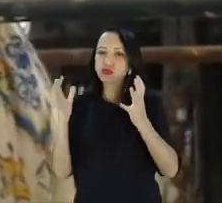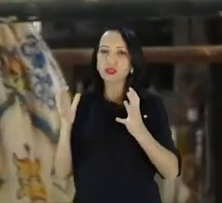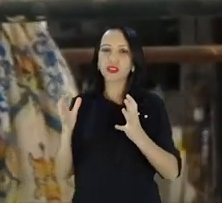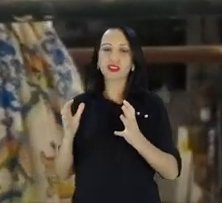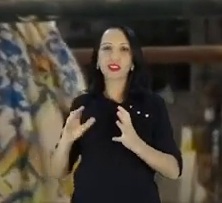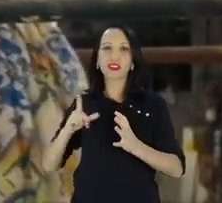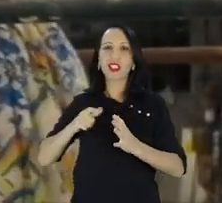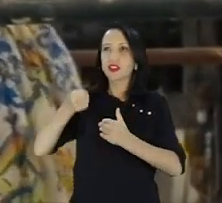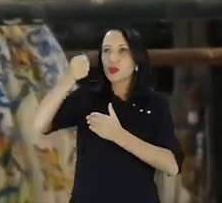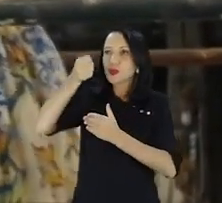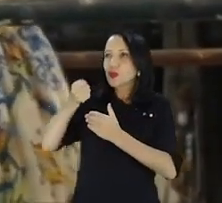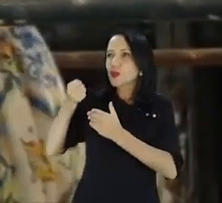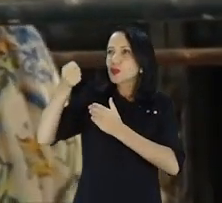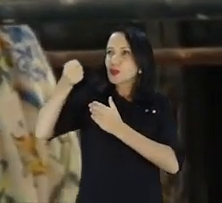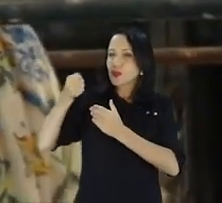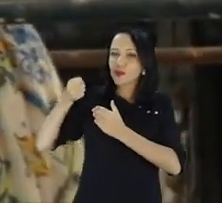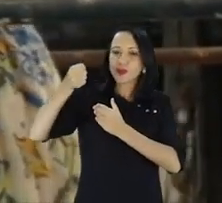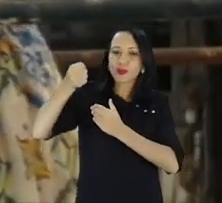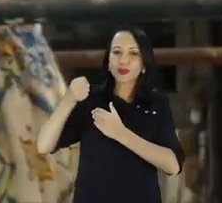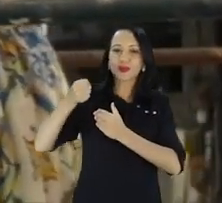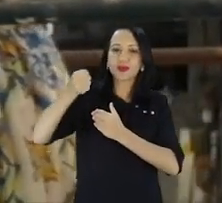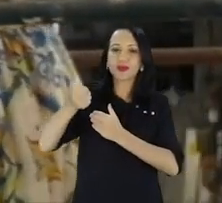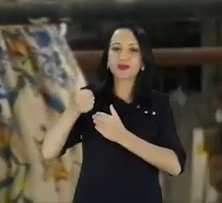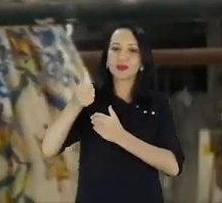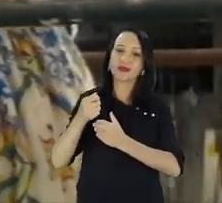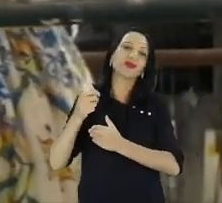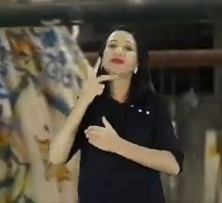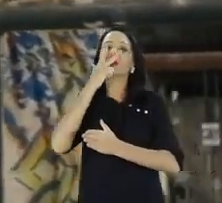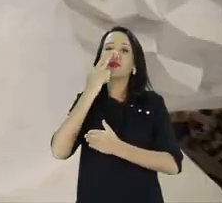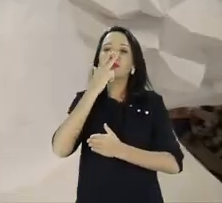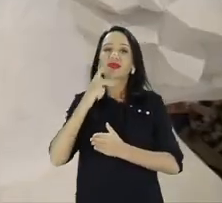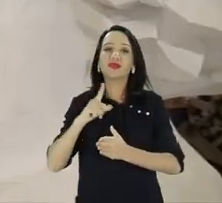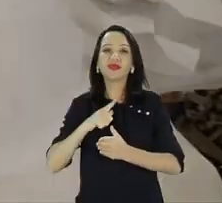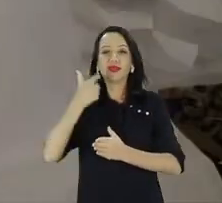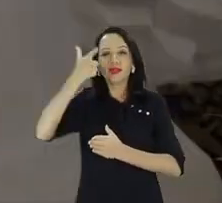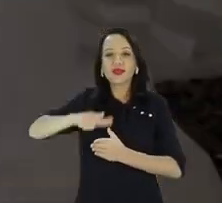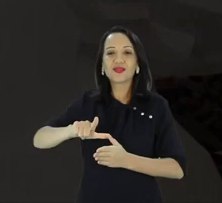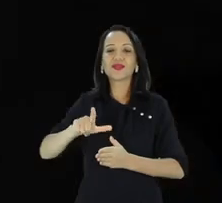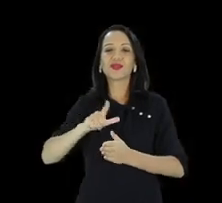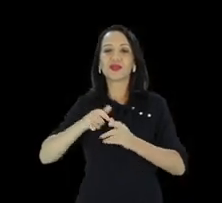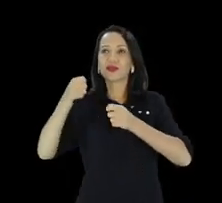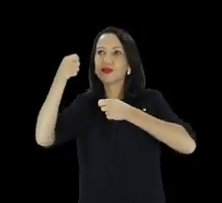e aí as facetas meio que deram uma desaparecida nesse processo